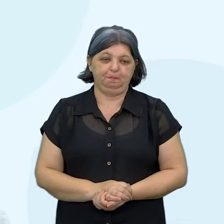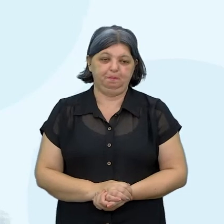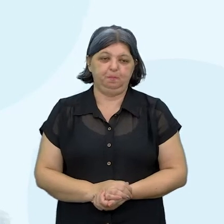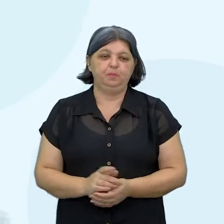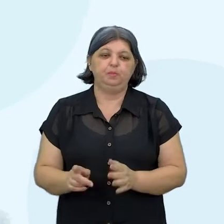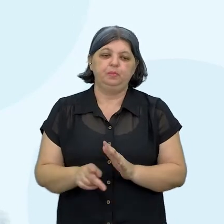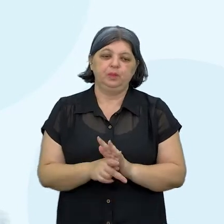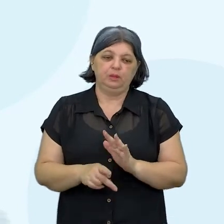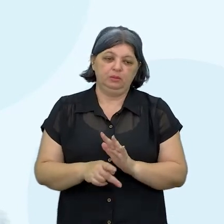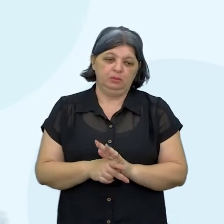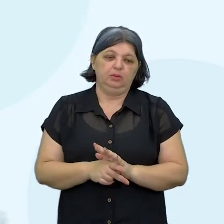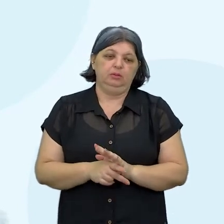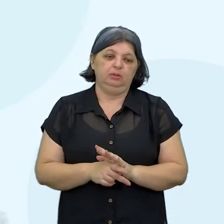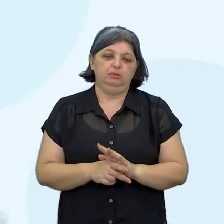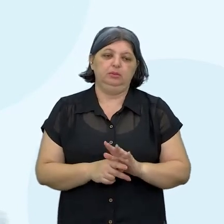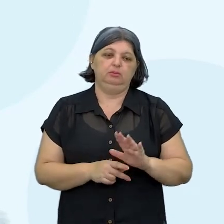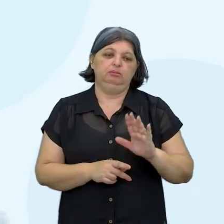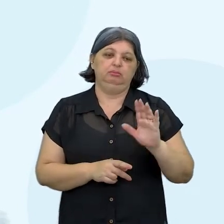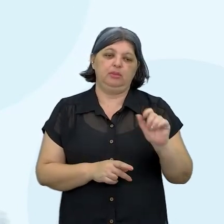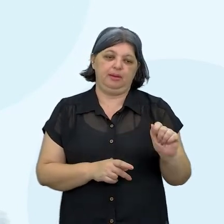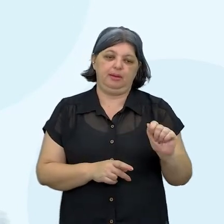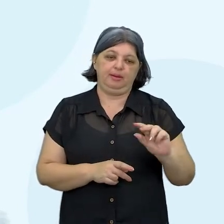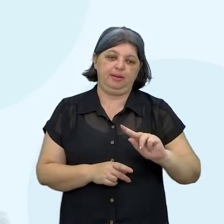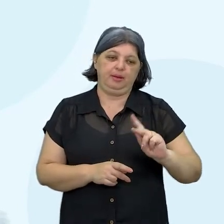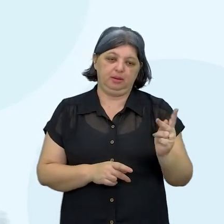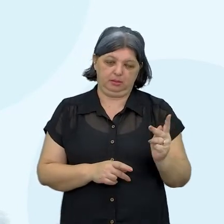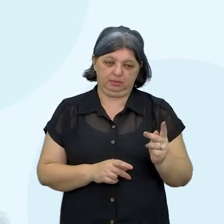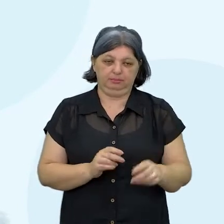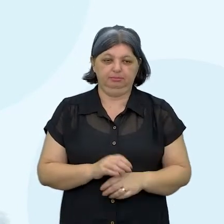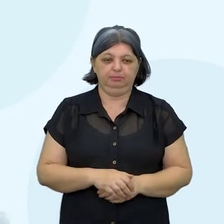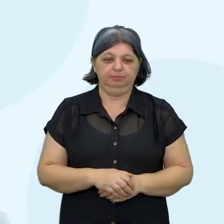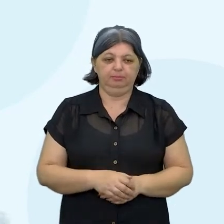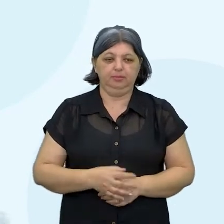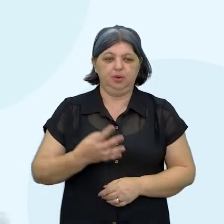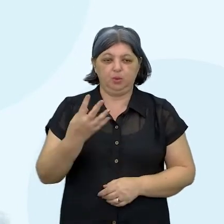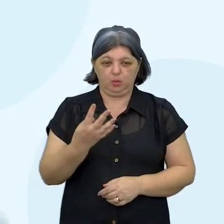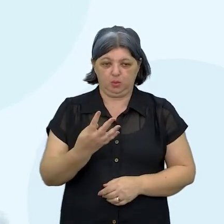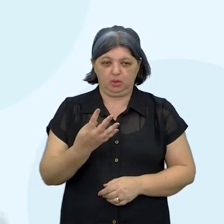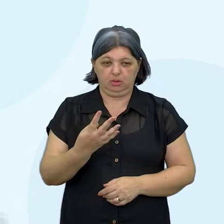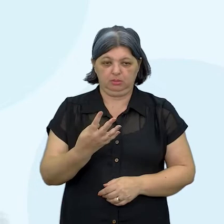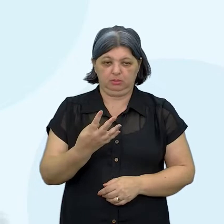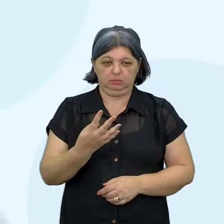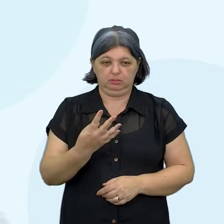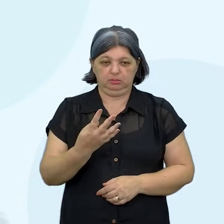de horta, vou chamar aqui, seria 4%